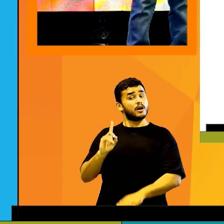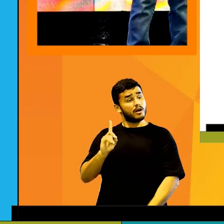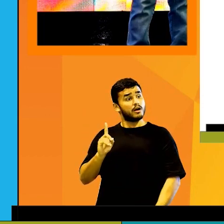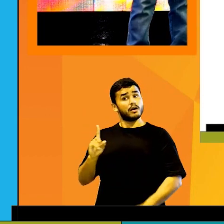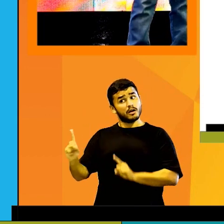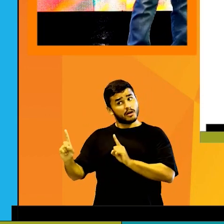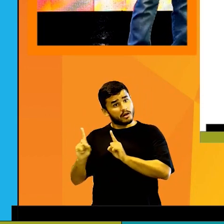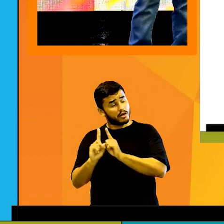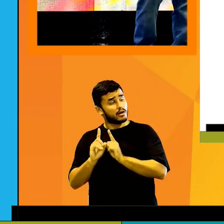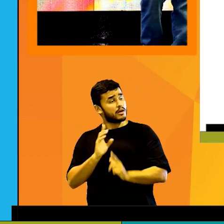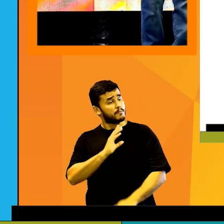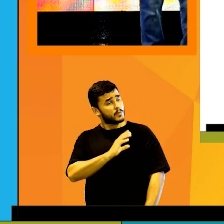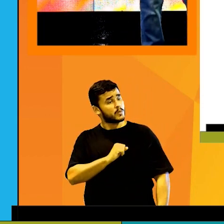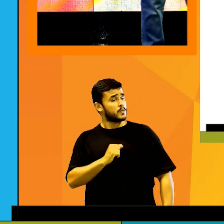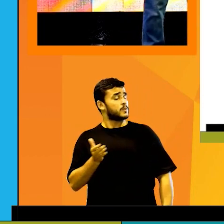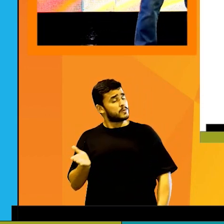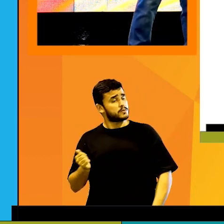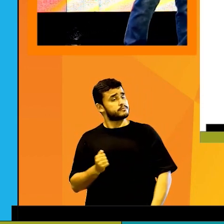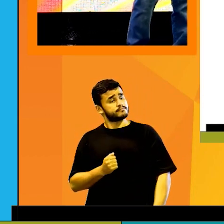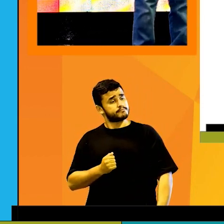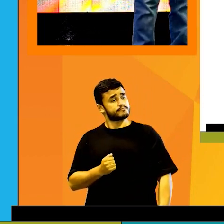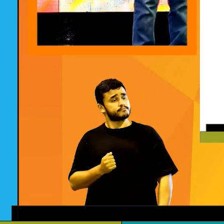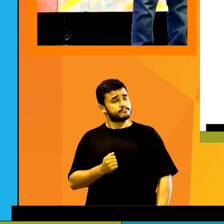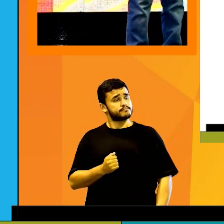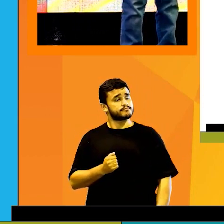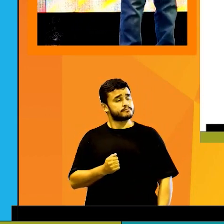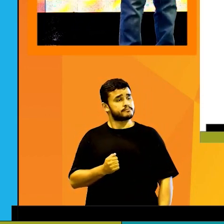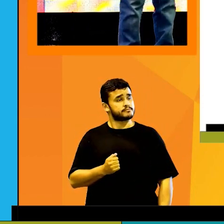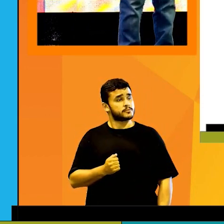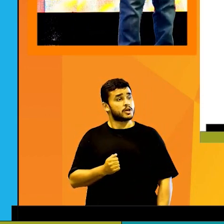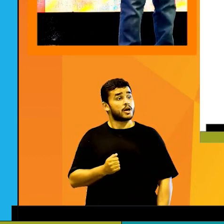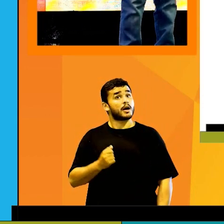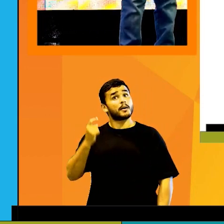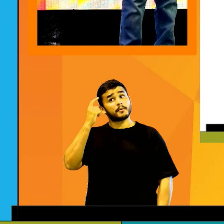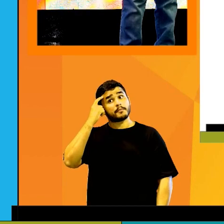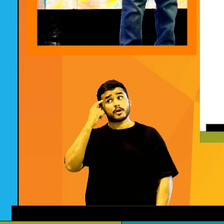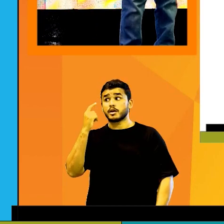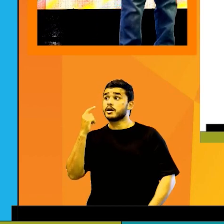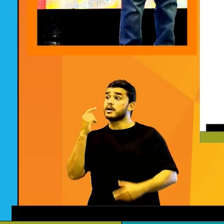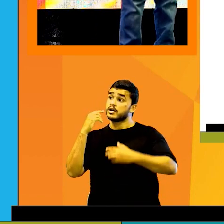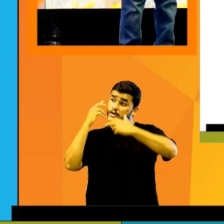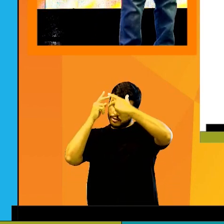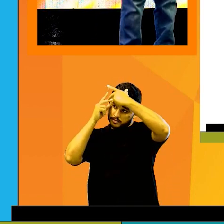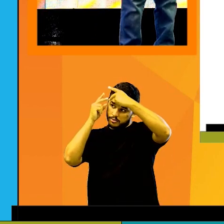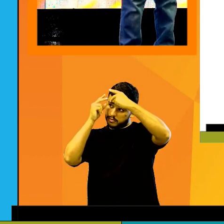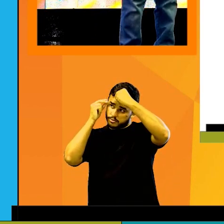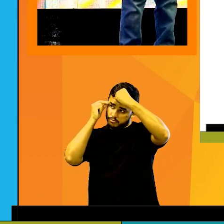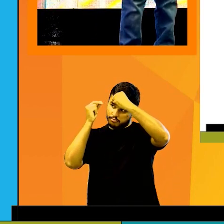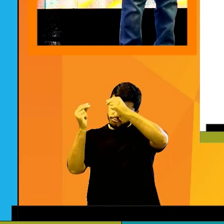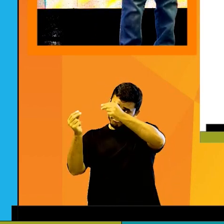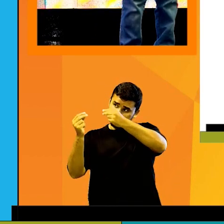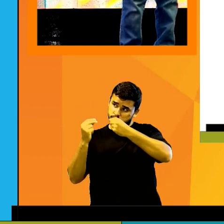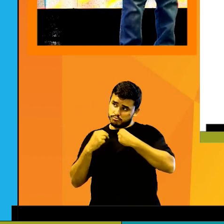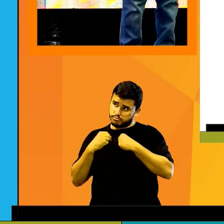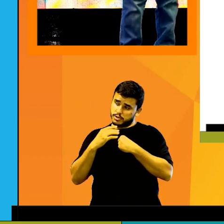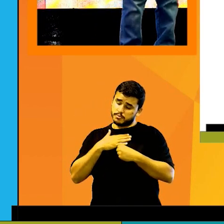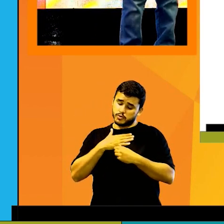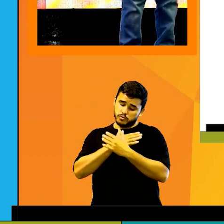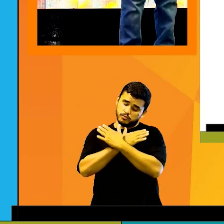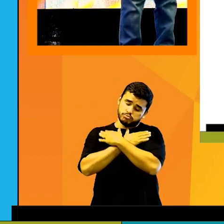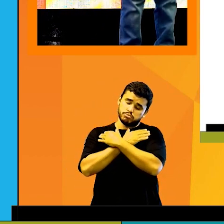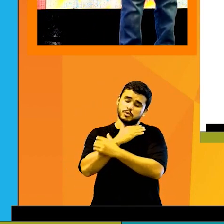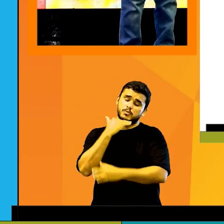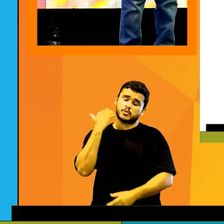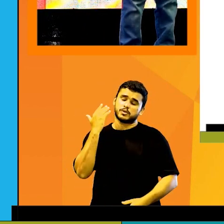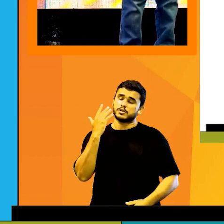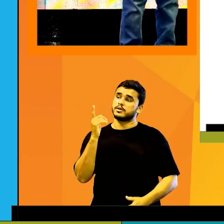a sua amada. É tanto que ele quer que quando for enterrado, coloque o laço de fita dela dentro da sepultura dele, e eu para levar